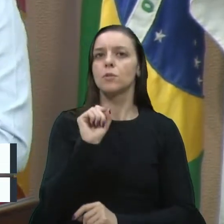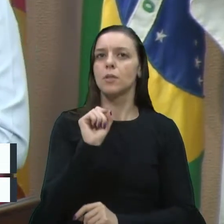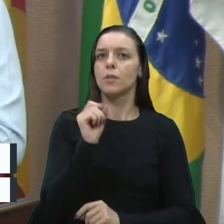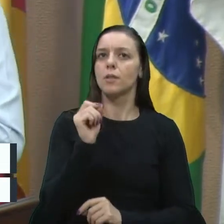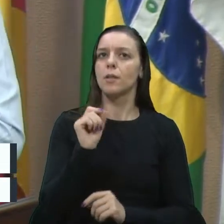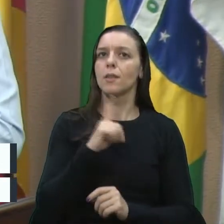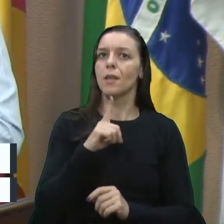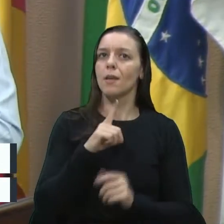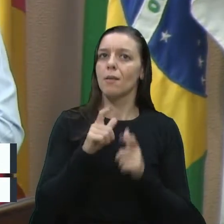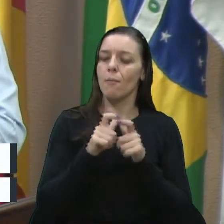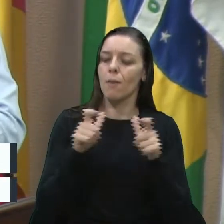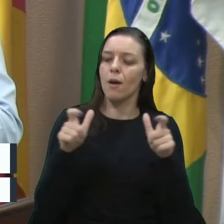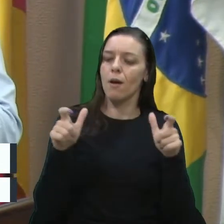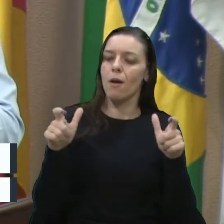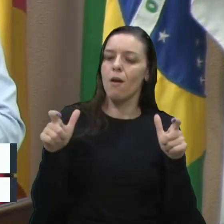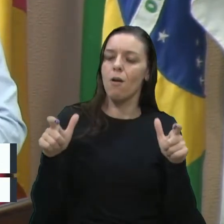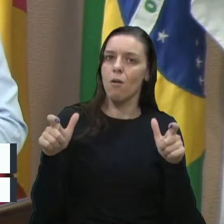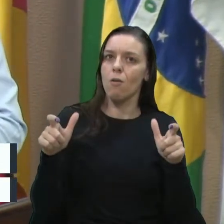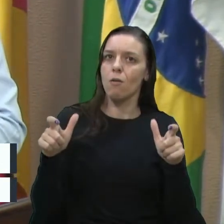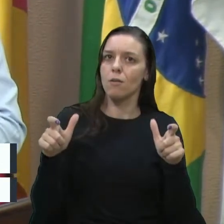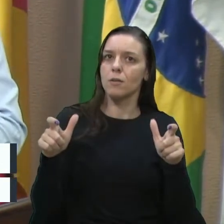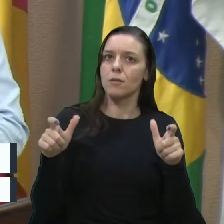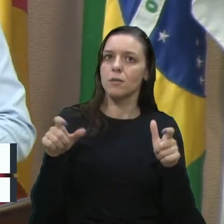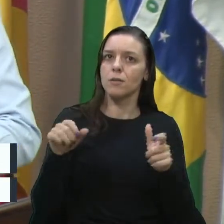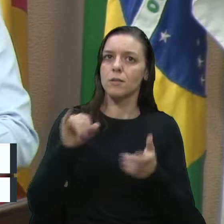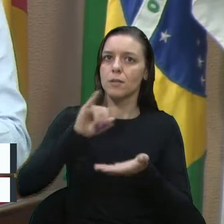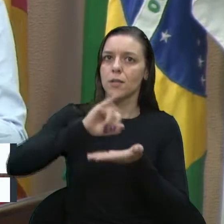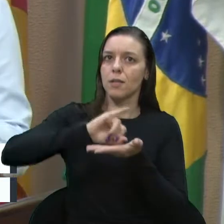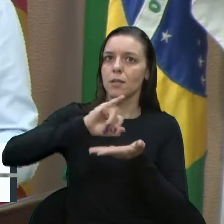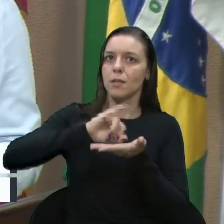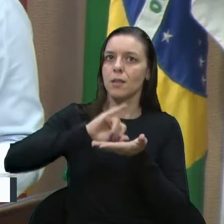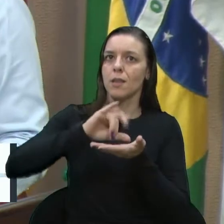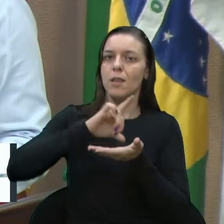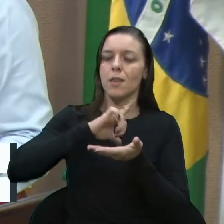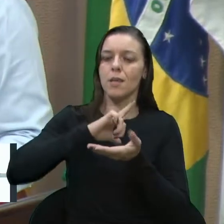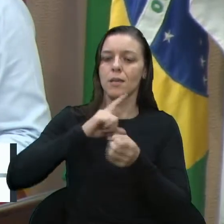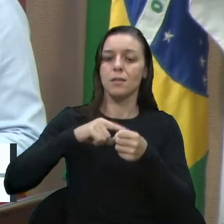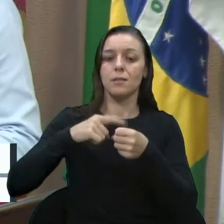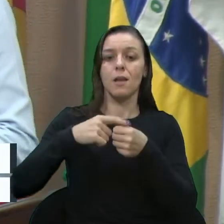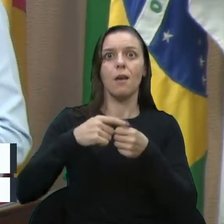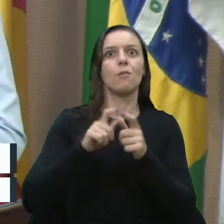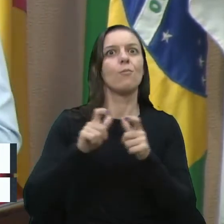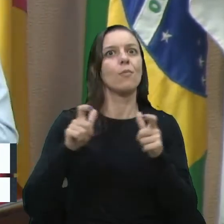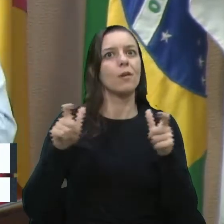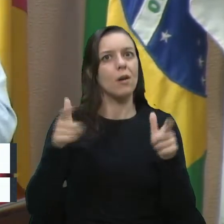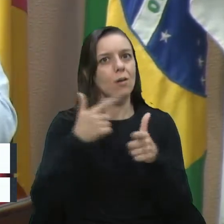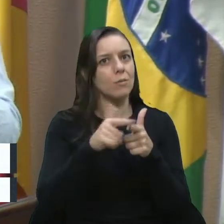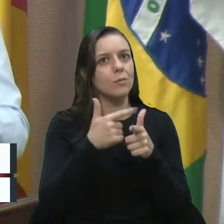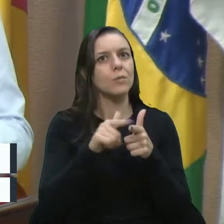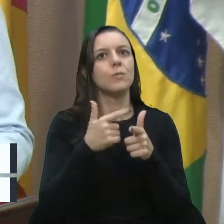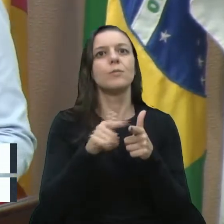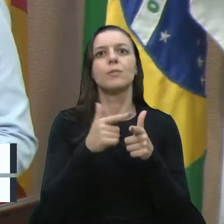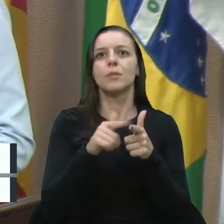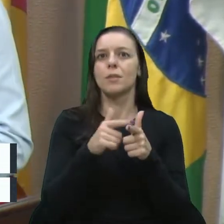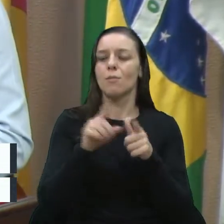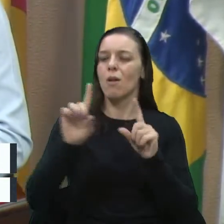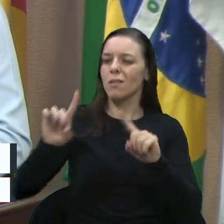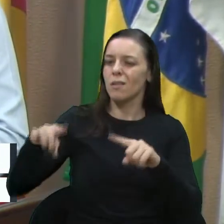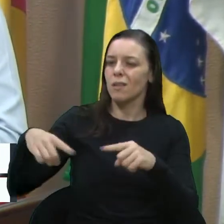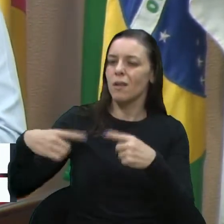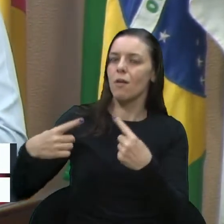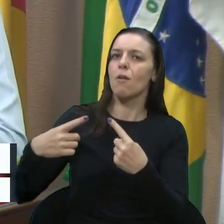maior as nossas capitais, quanto maior as nossas cidades, maiores serão os problemas, maiores serão os